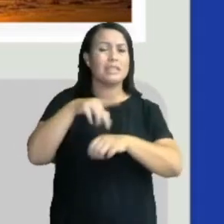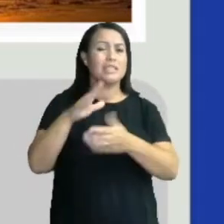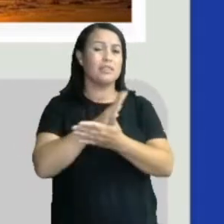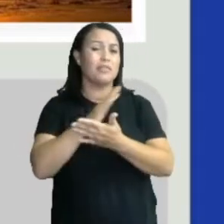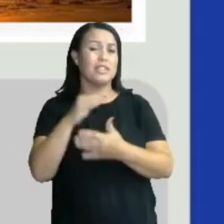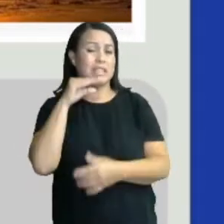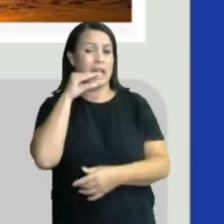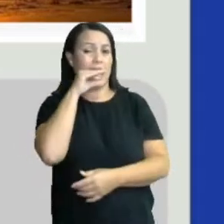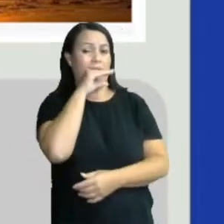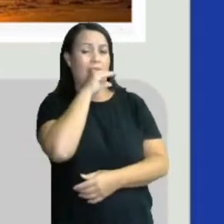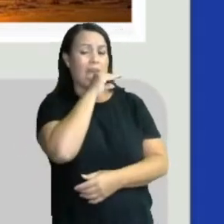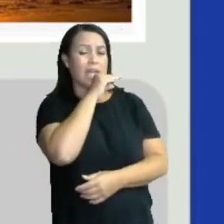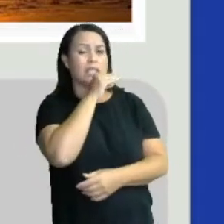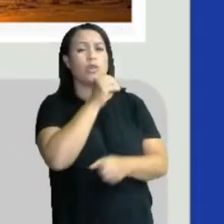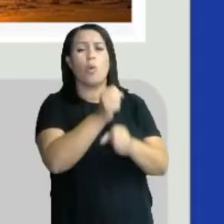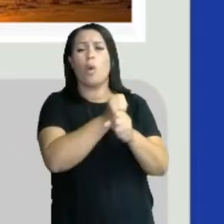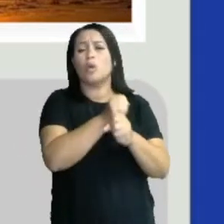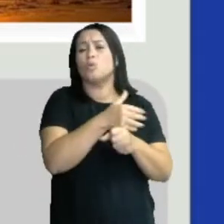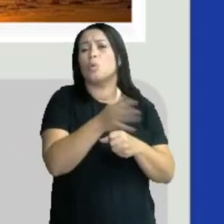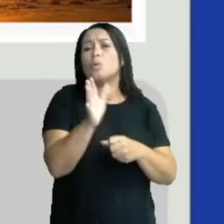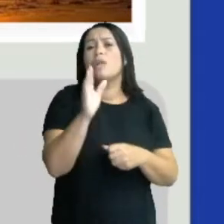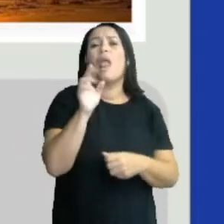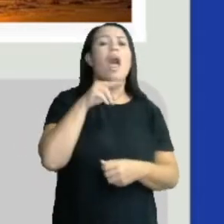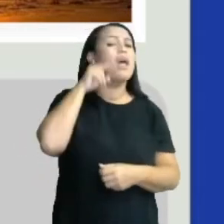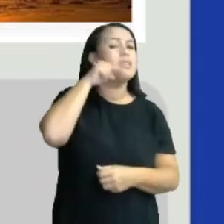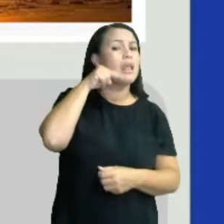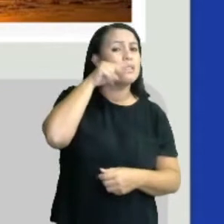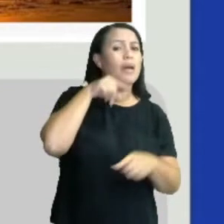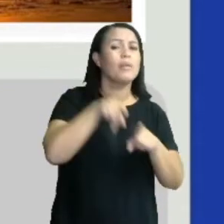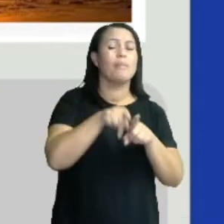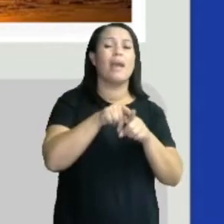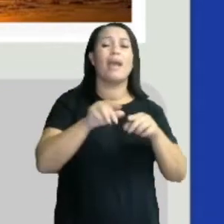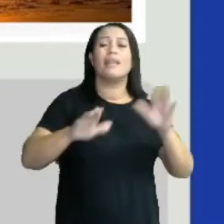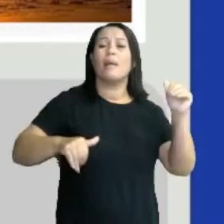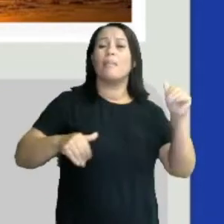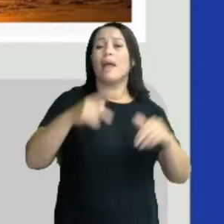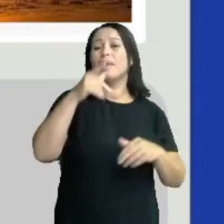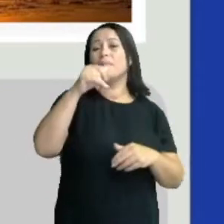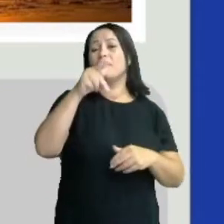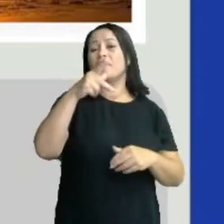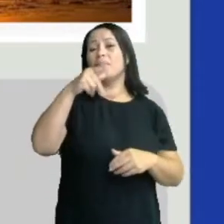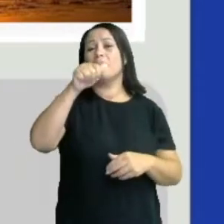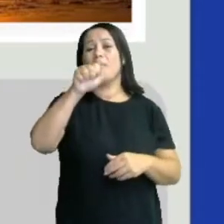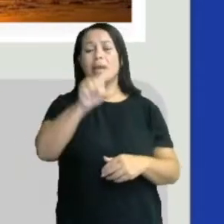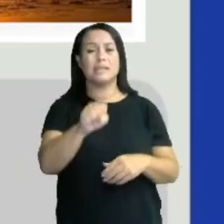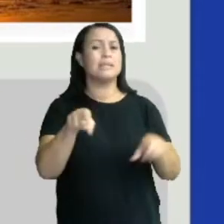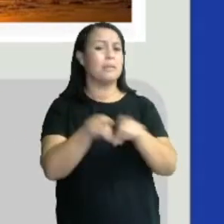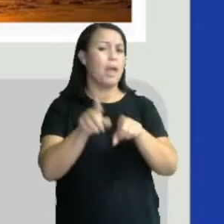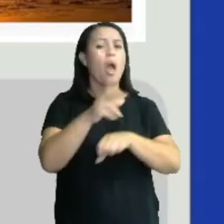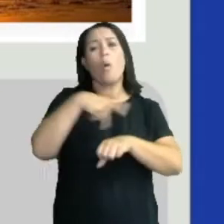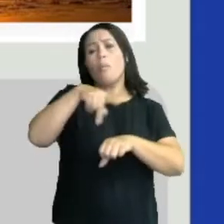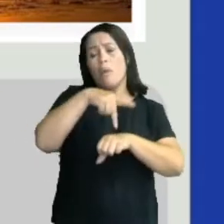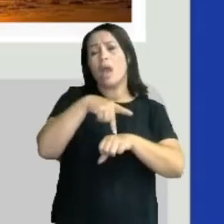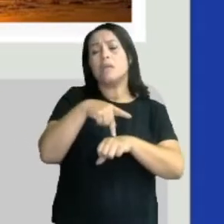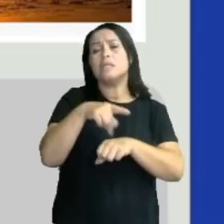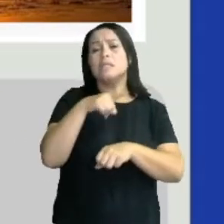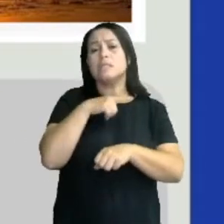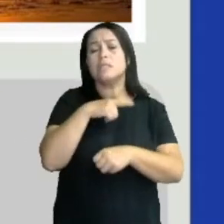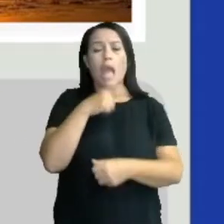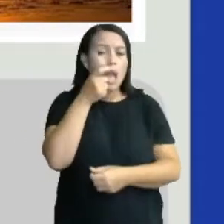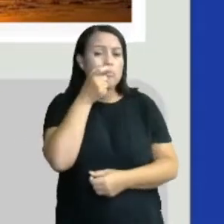ano inteiro, né? Lá no Natal, nas praias de Natal, de Pipa. Então, é um país que acaba também sendo muito